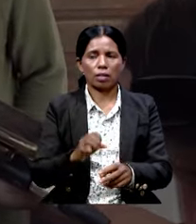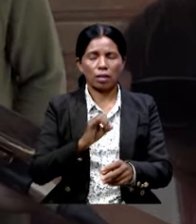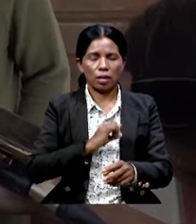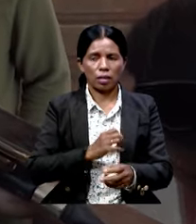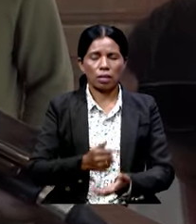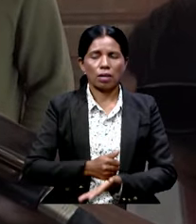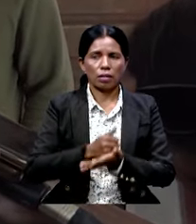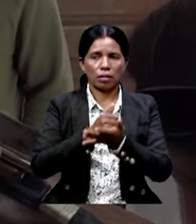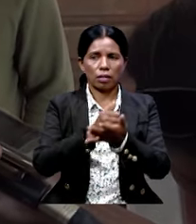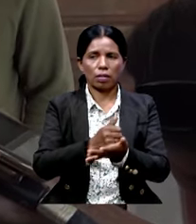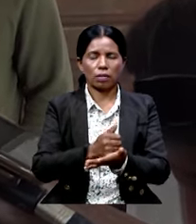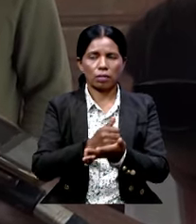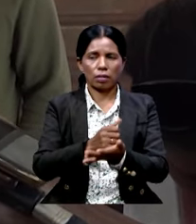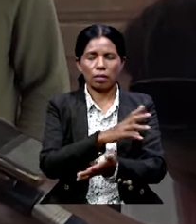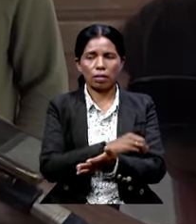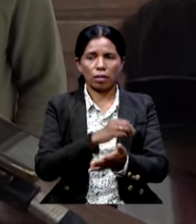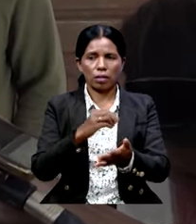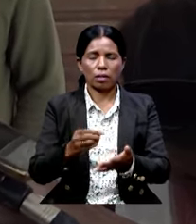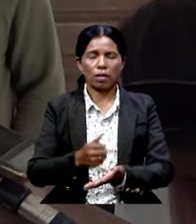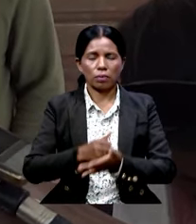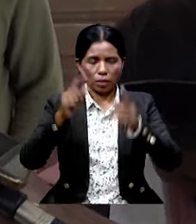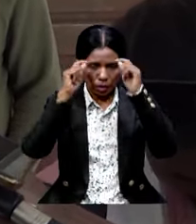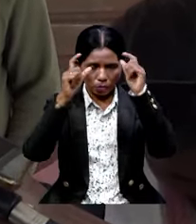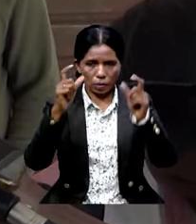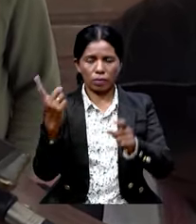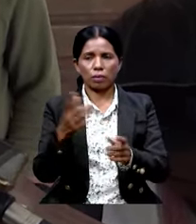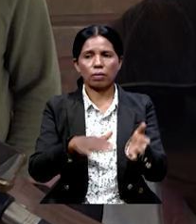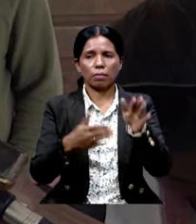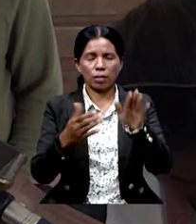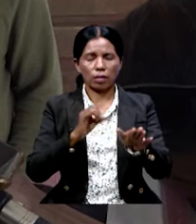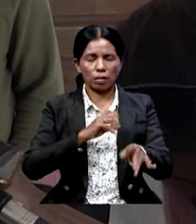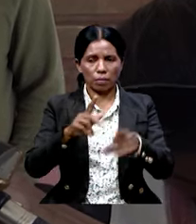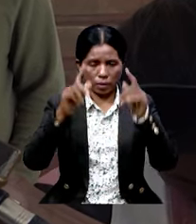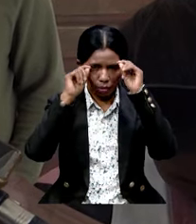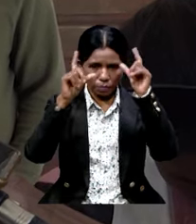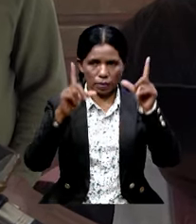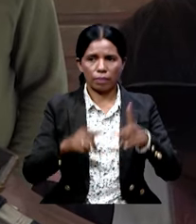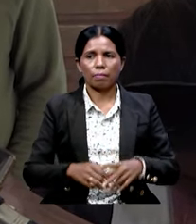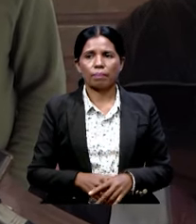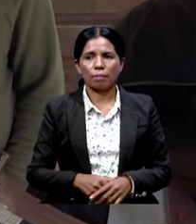Tomate, defende Bela Tomate, defende Timor Tomate. How ima Timura?